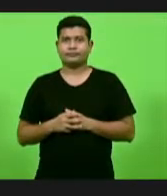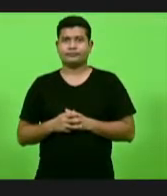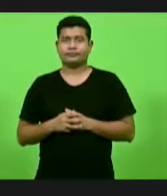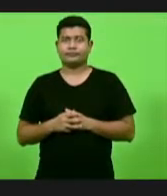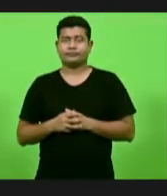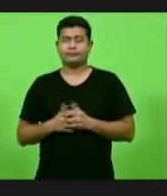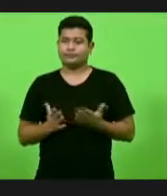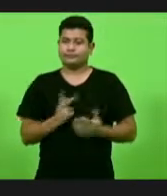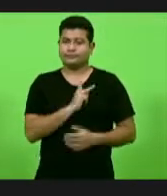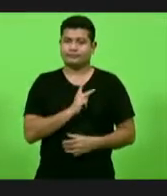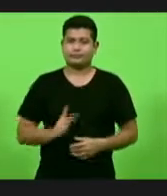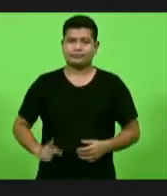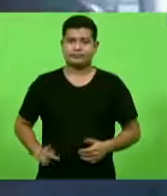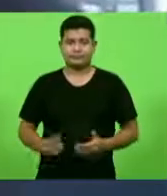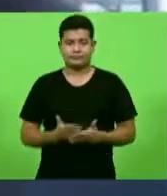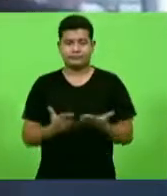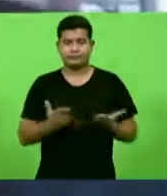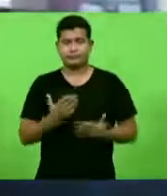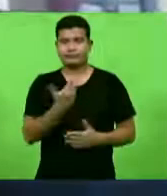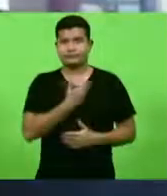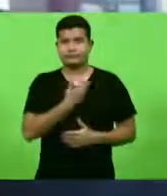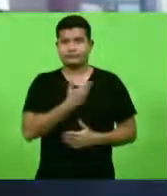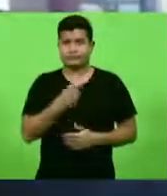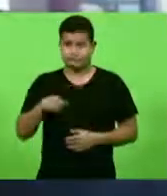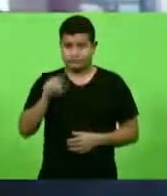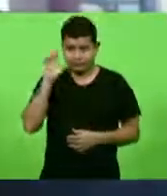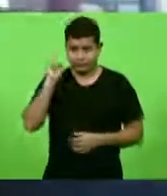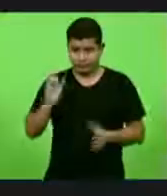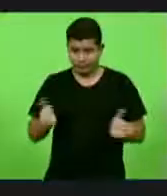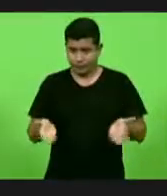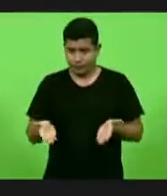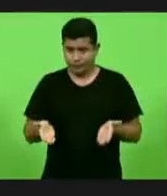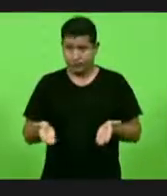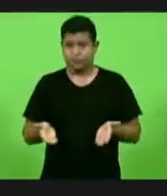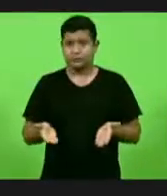Senhor presidente, caros colegas, estão me escutando?